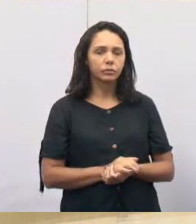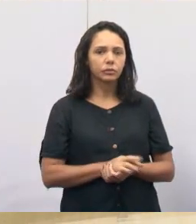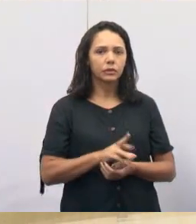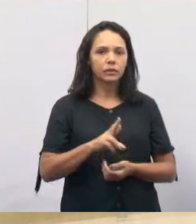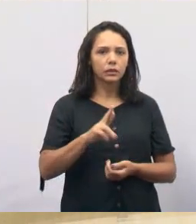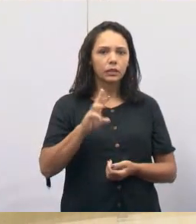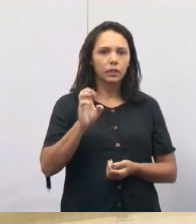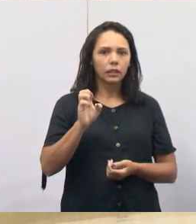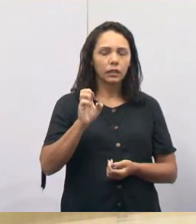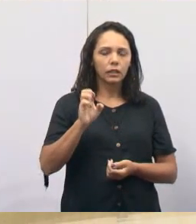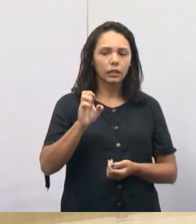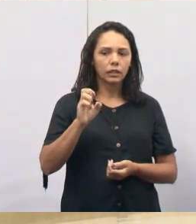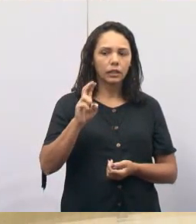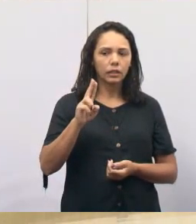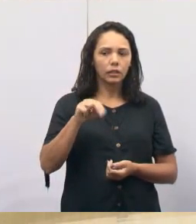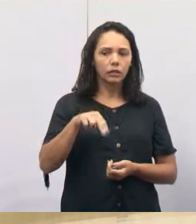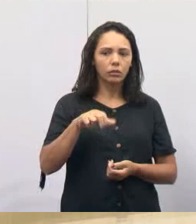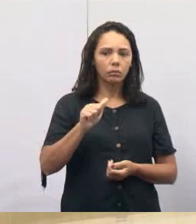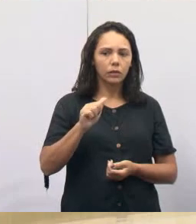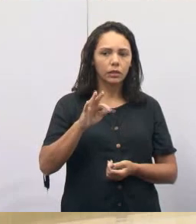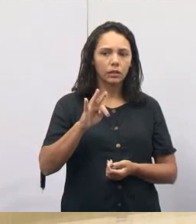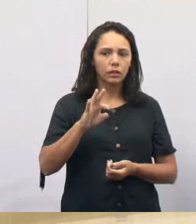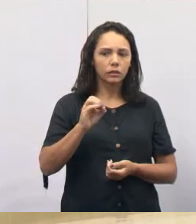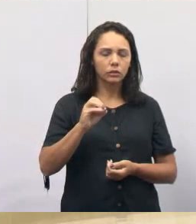reumatologia pediátrica, urologia,